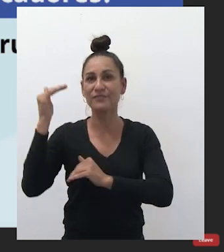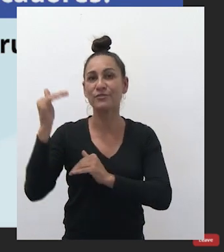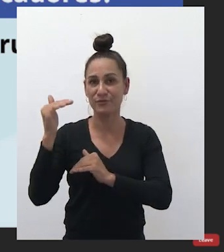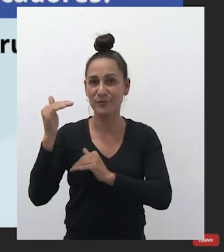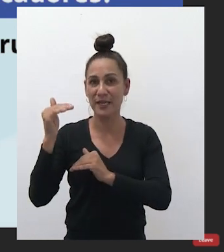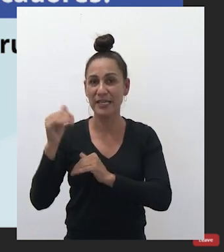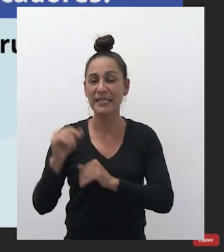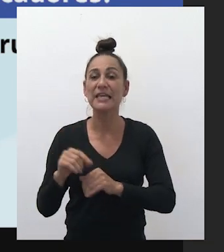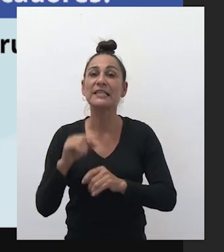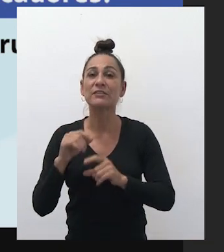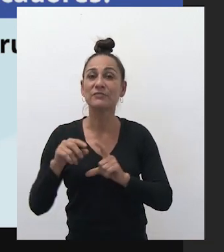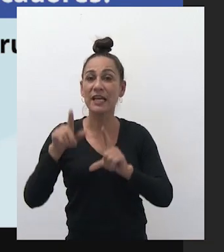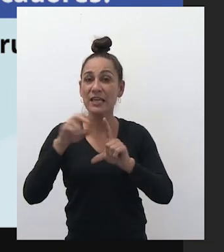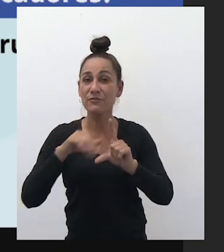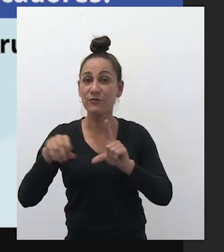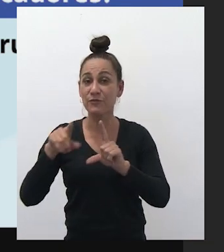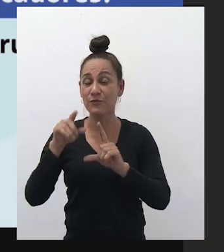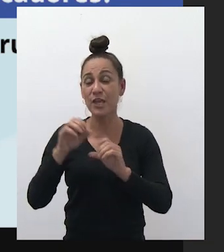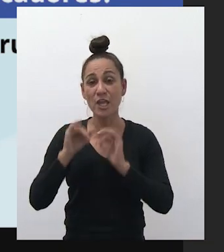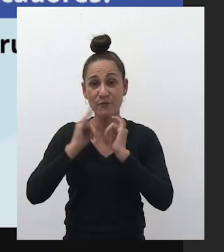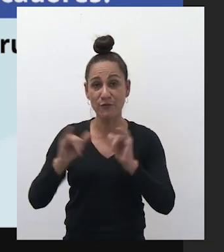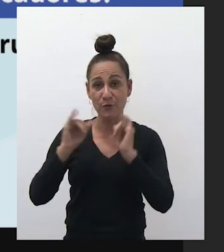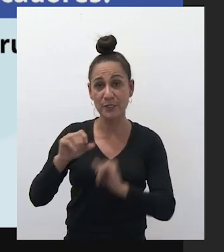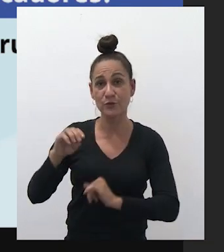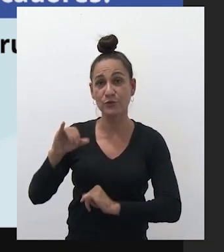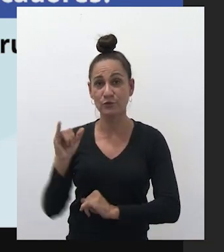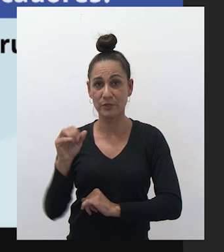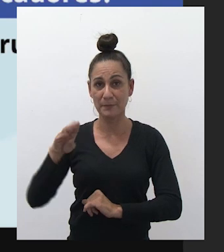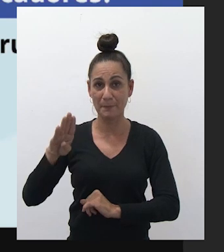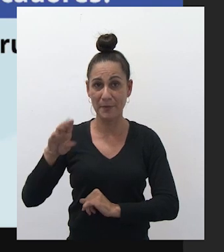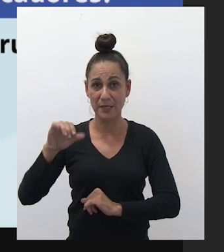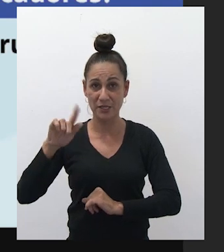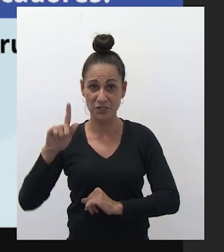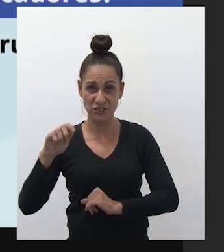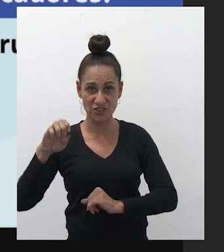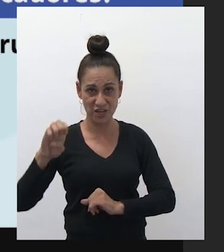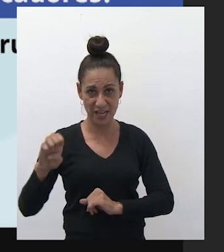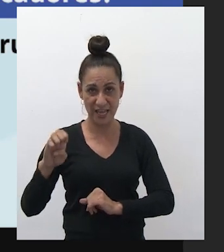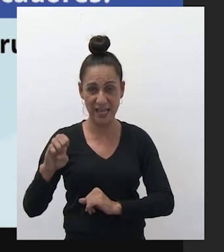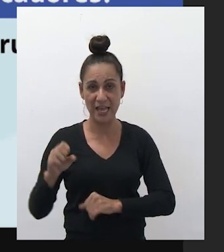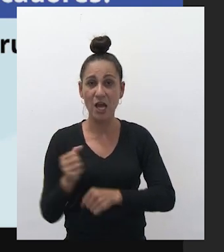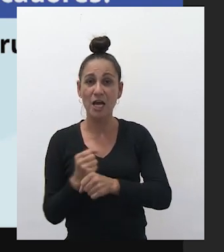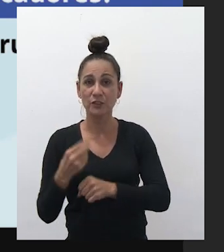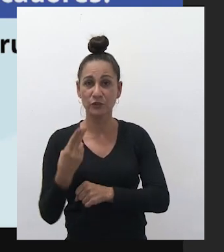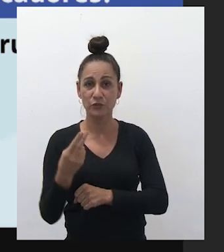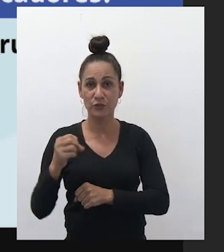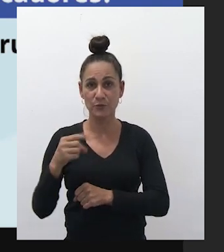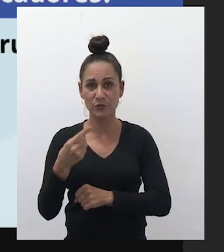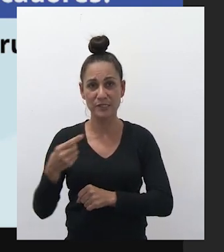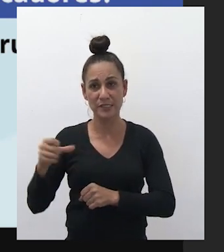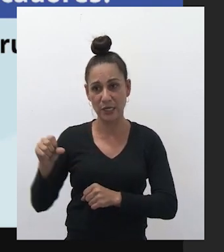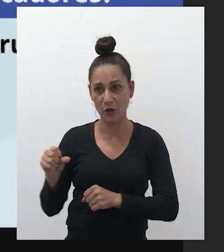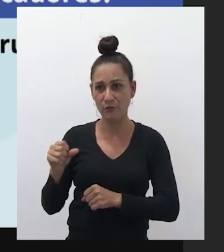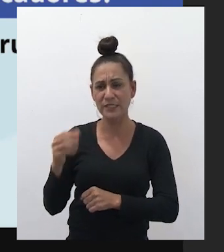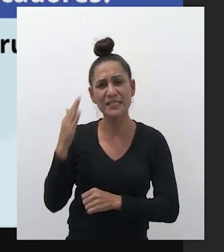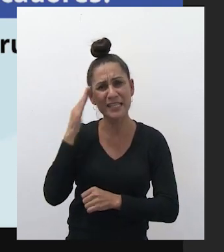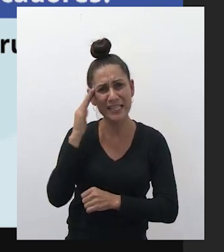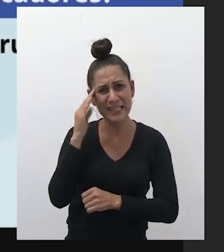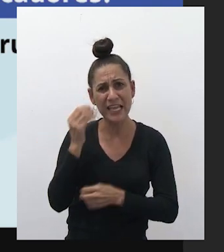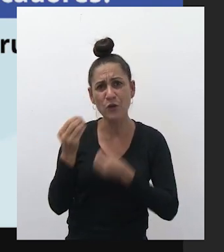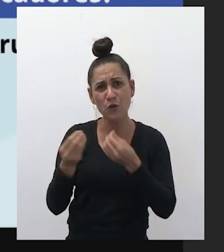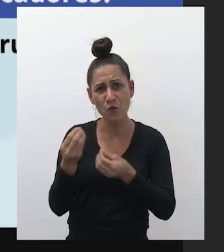Dados do IBGE, pessoal, de 2019. Vocês têm ideia de quantas pessoas têm assento